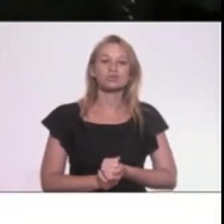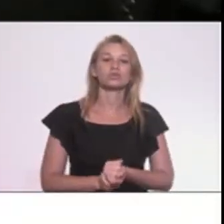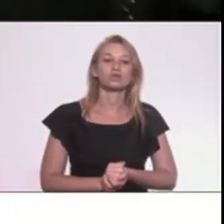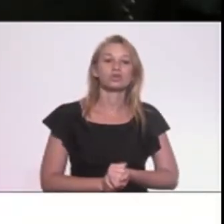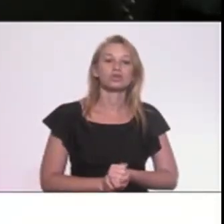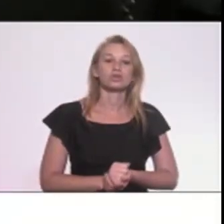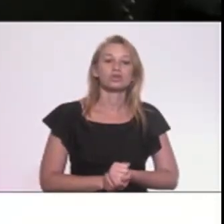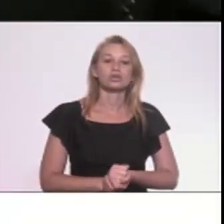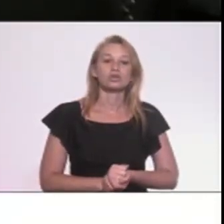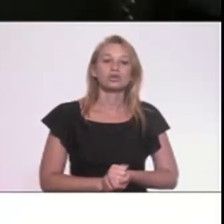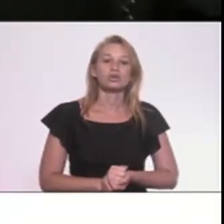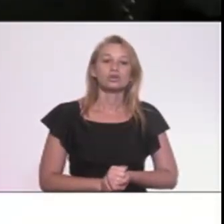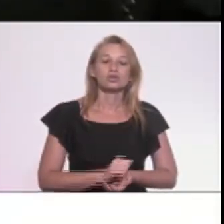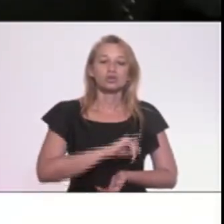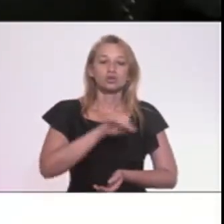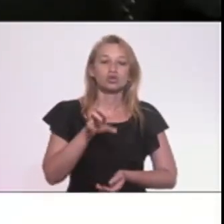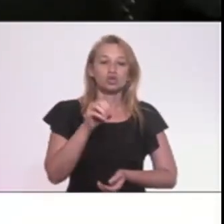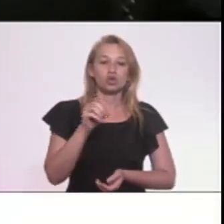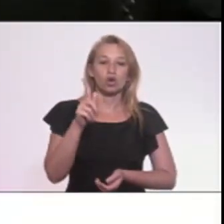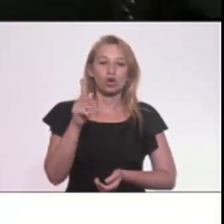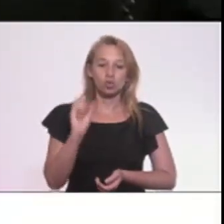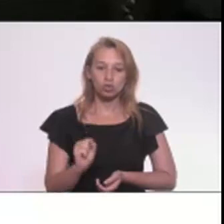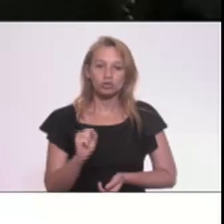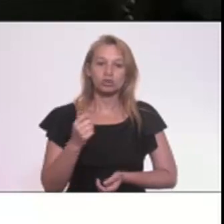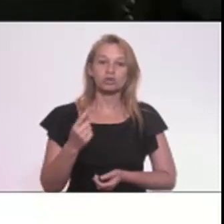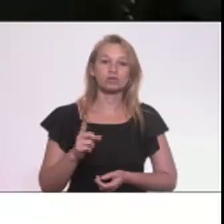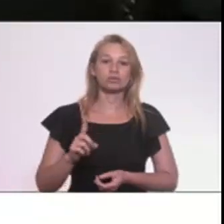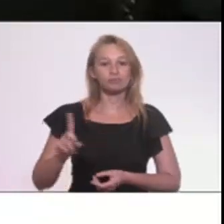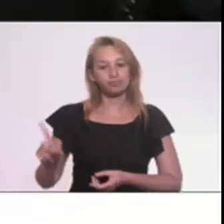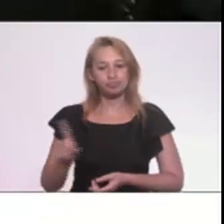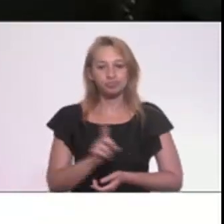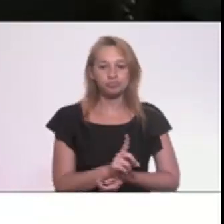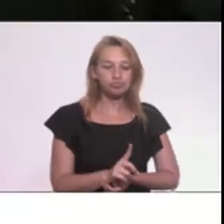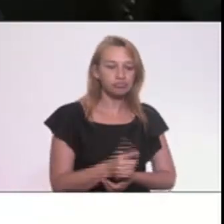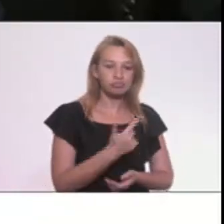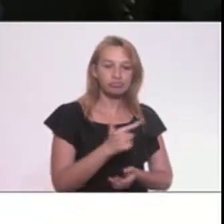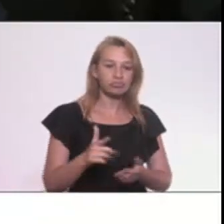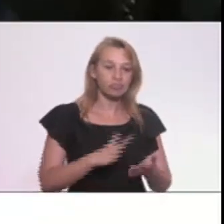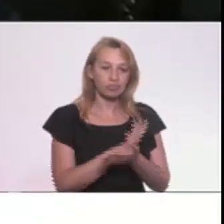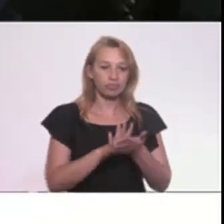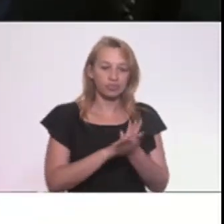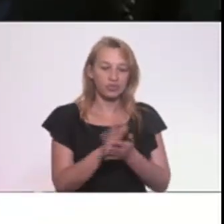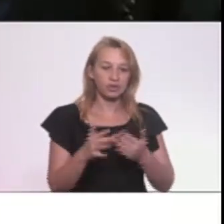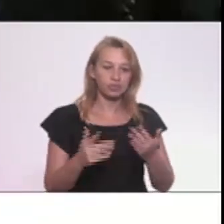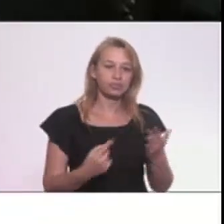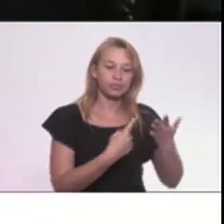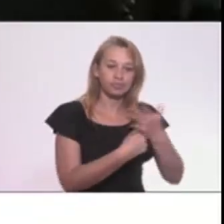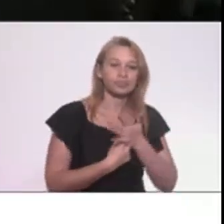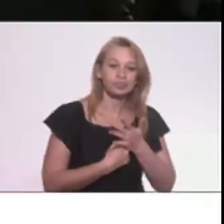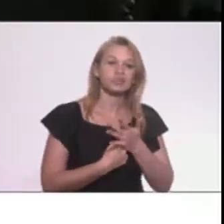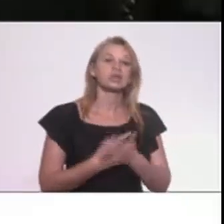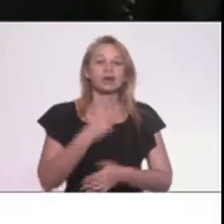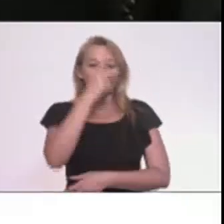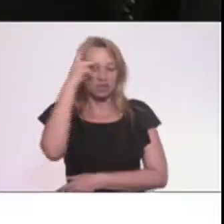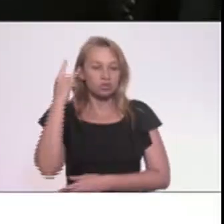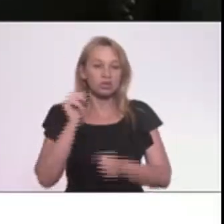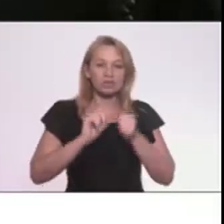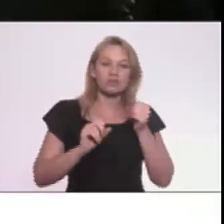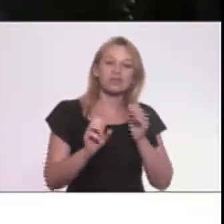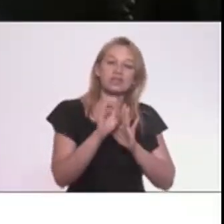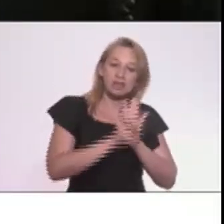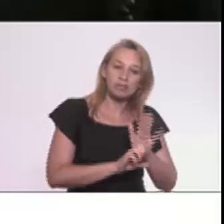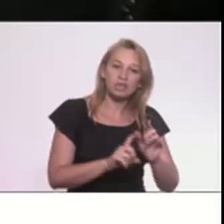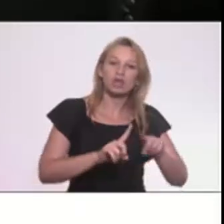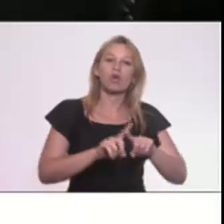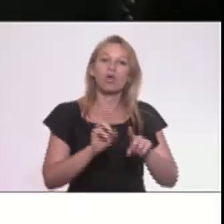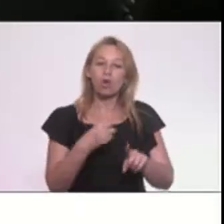jogos, tá? Eu trago aqui, não tenho procuração para defender o autor da emenda ou a própria emenda,